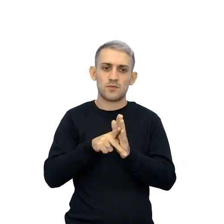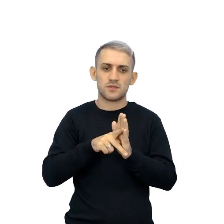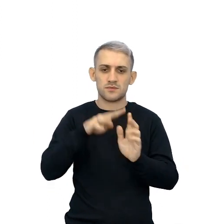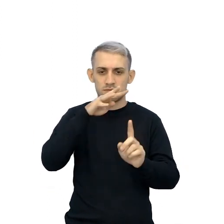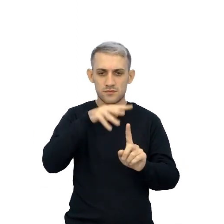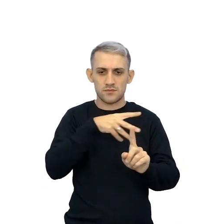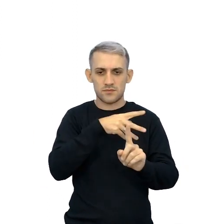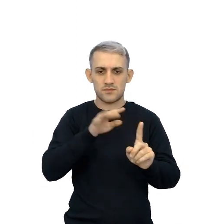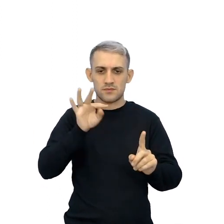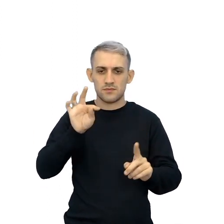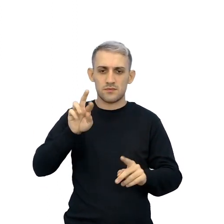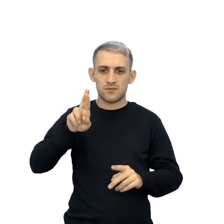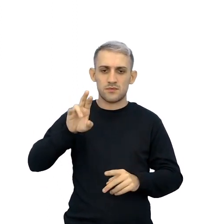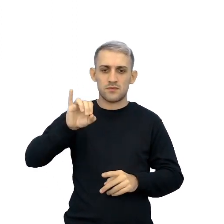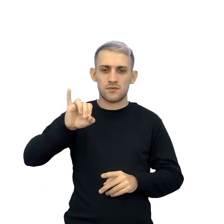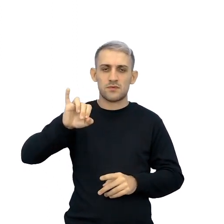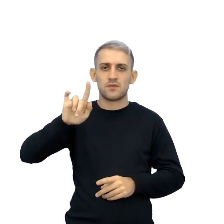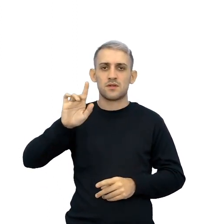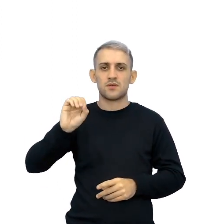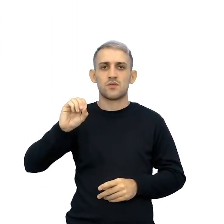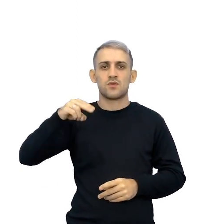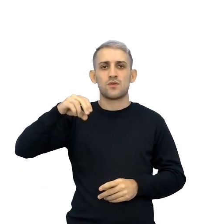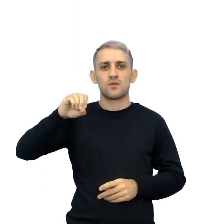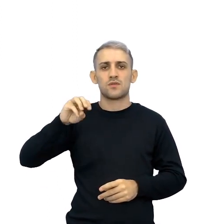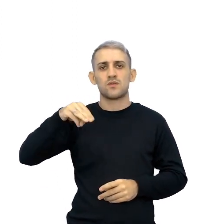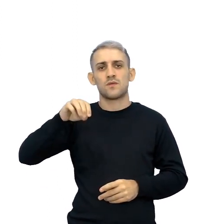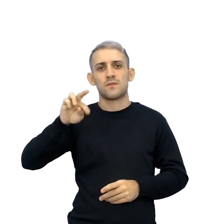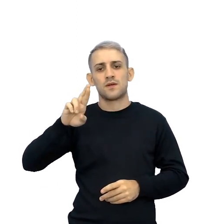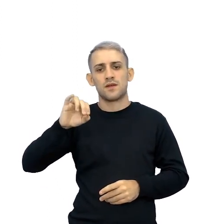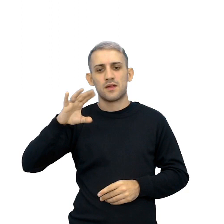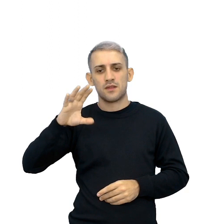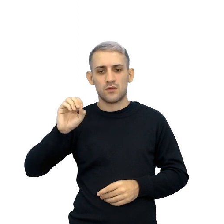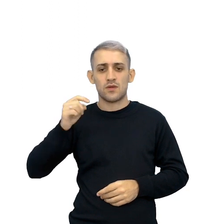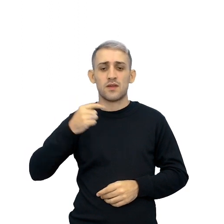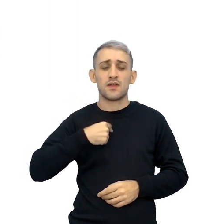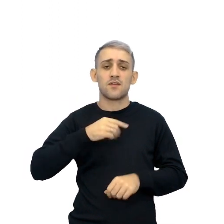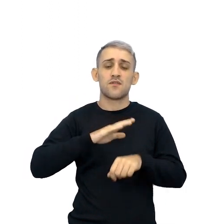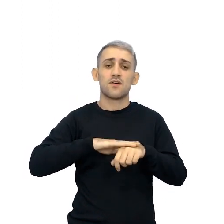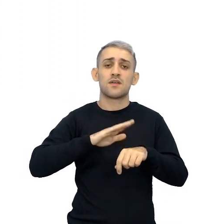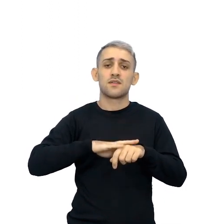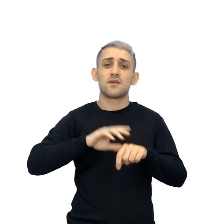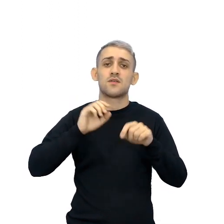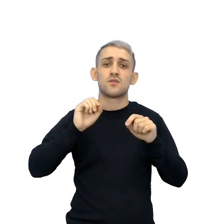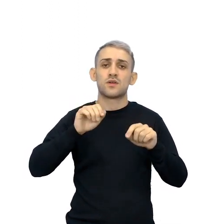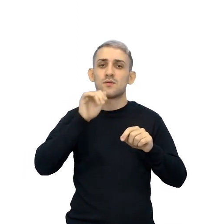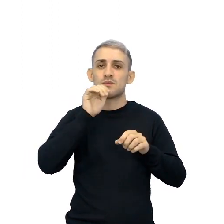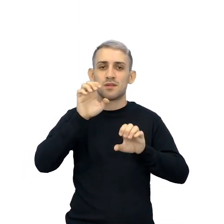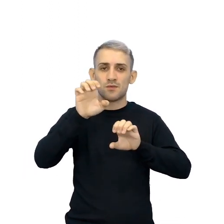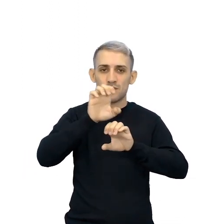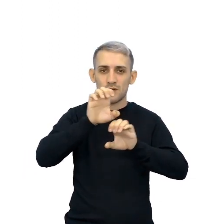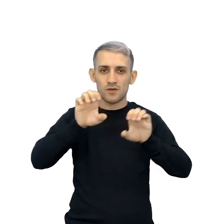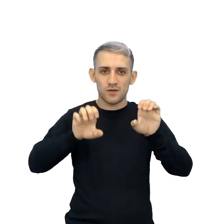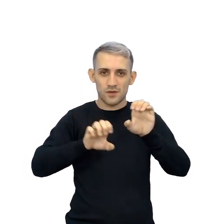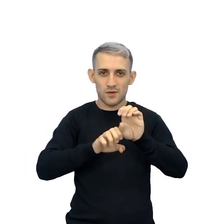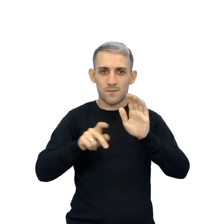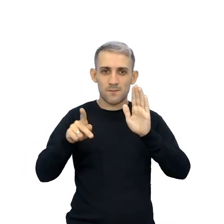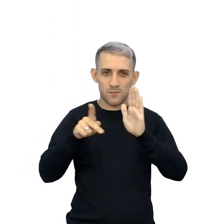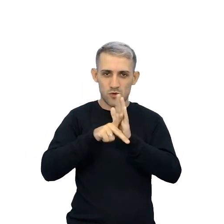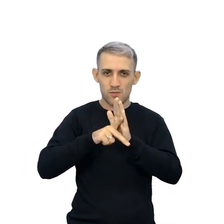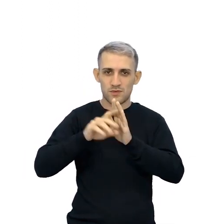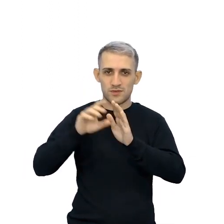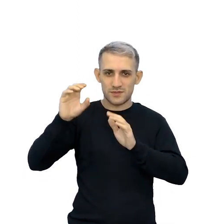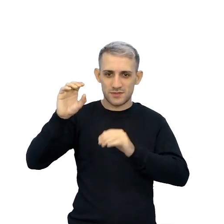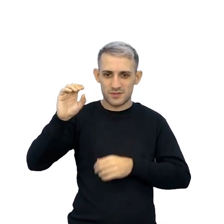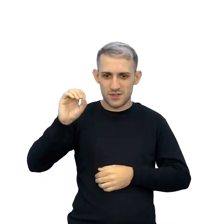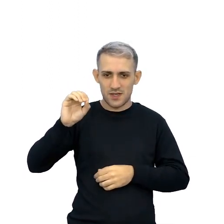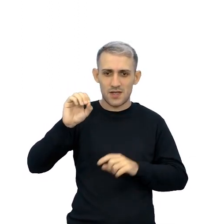trigonométrico, né, de trabalhar o ciclo inteiro, se eu pegar aqui esse eixo que está anterior ao zero,